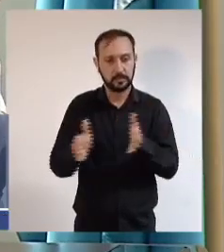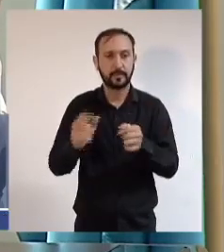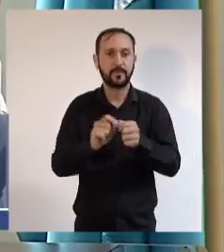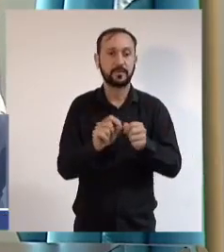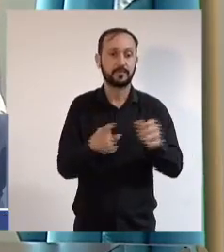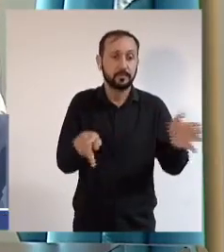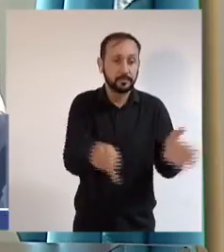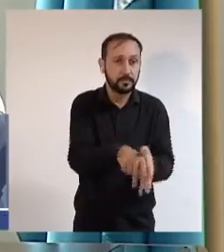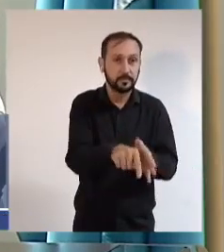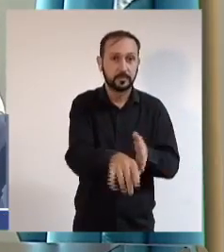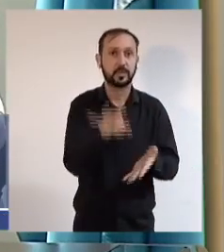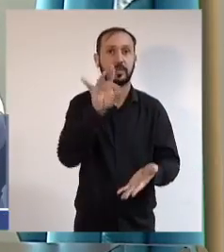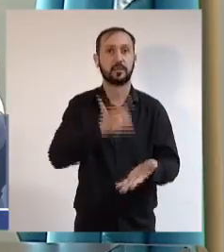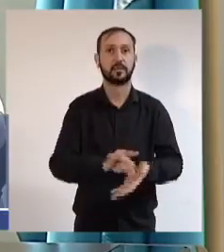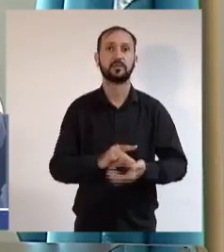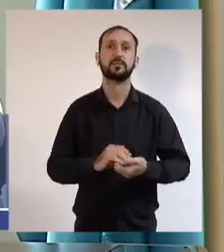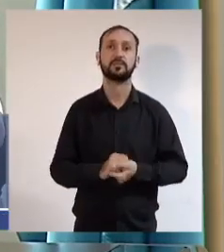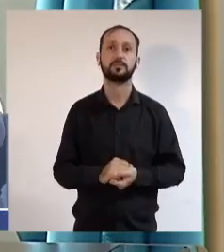realidade